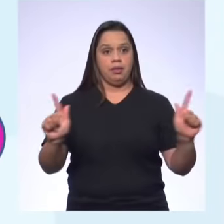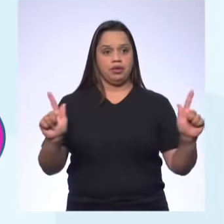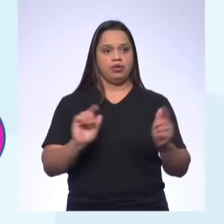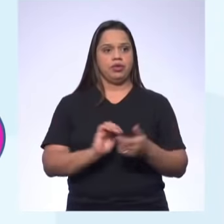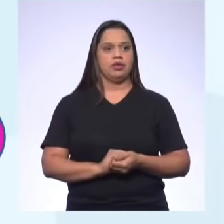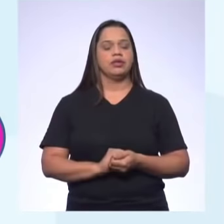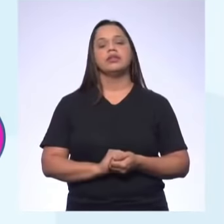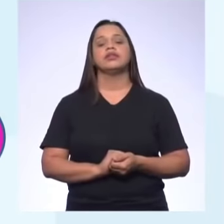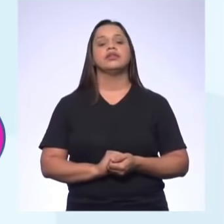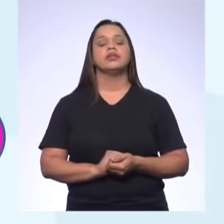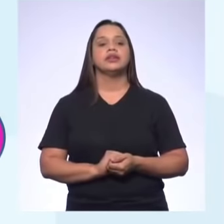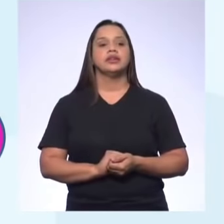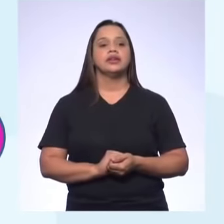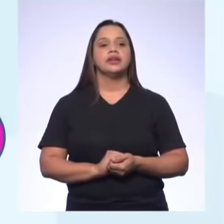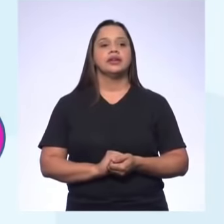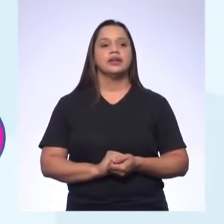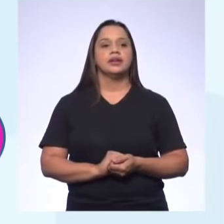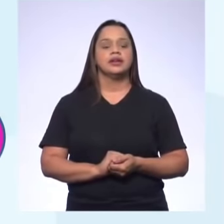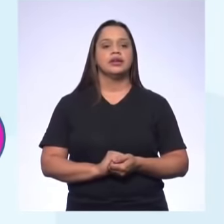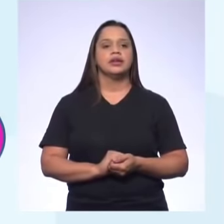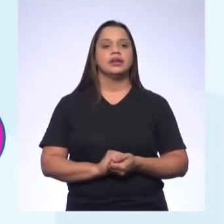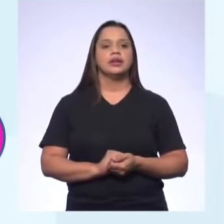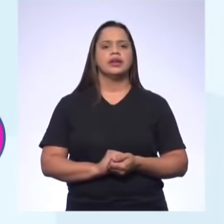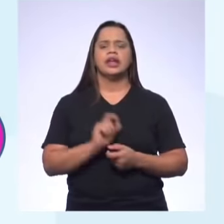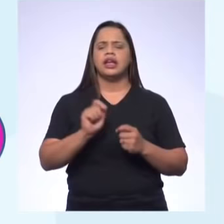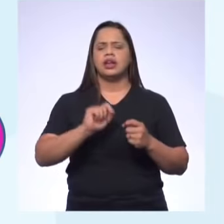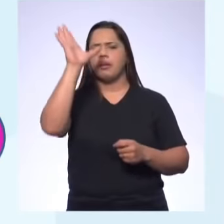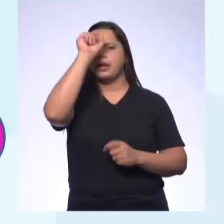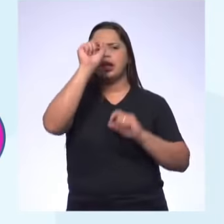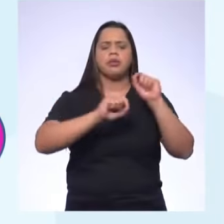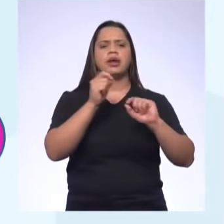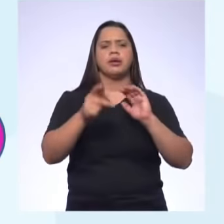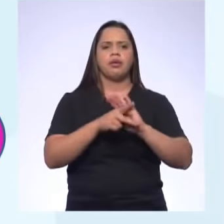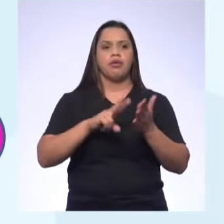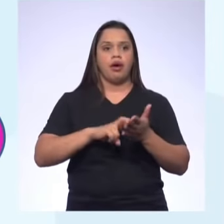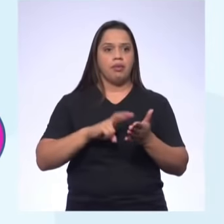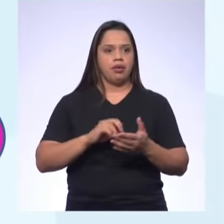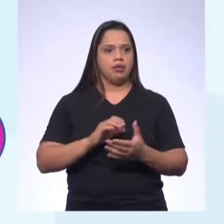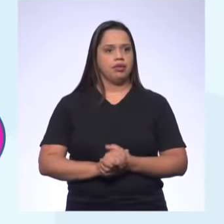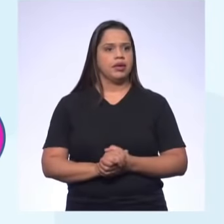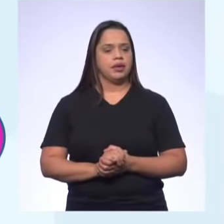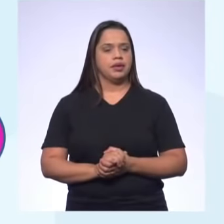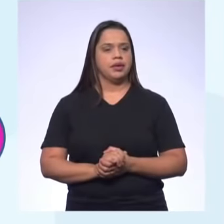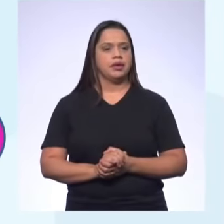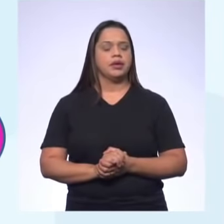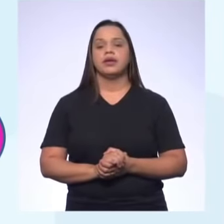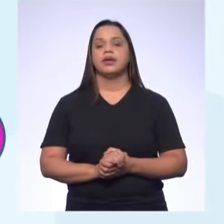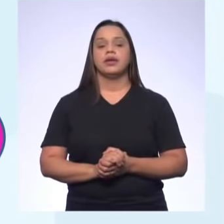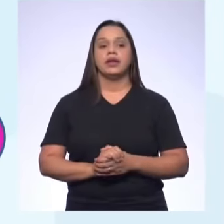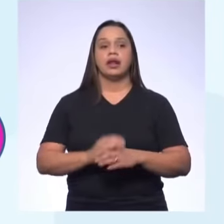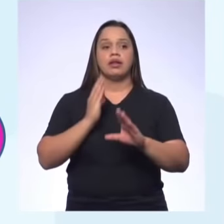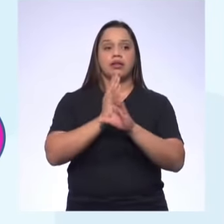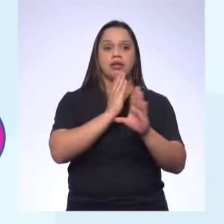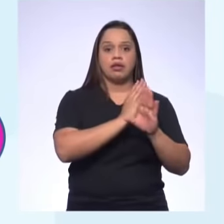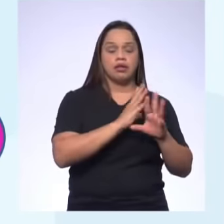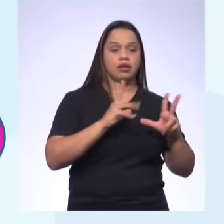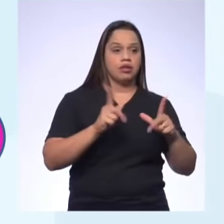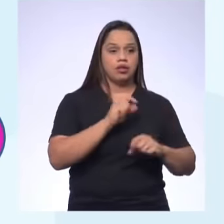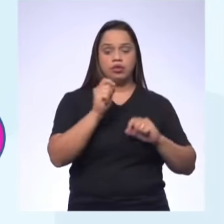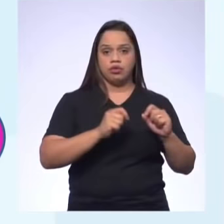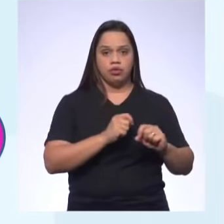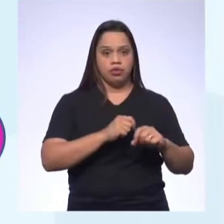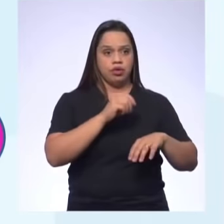Marcos. Vocabulary. O que nós aprendemos de vocabulário? Identify functions of cells. Identificar as funções das